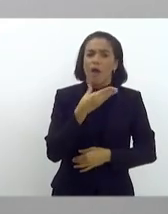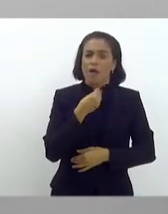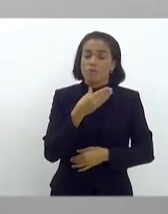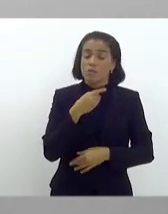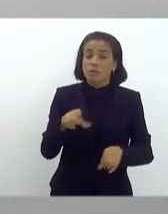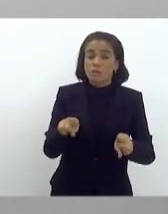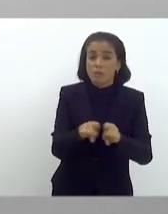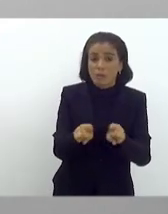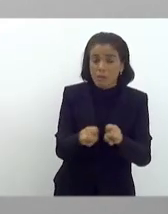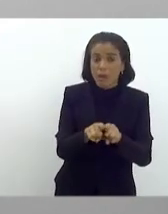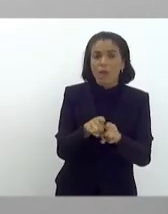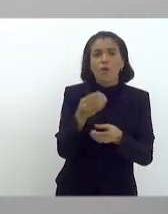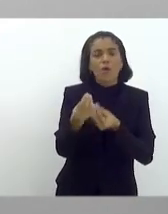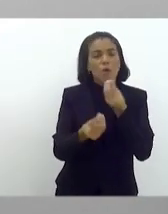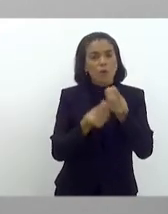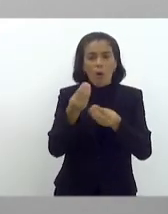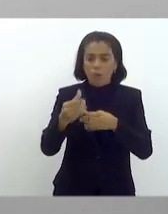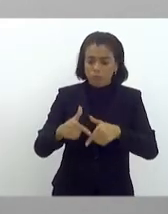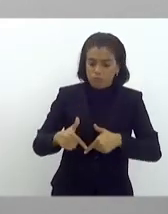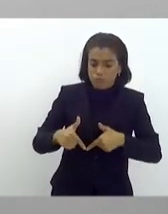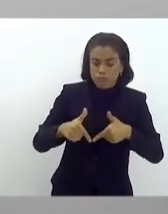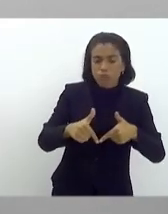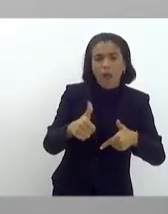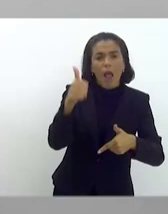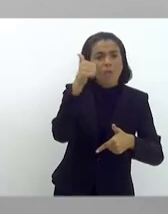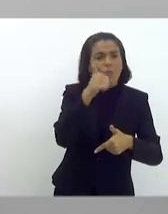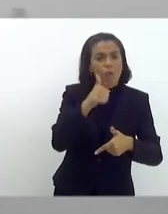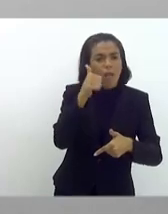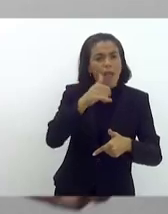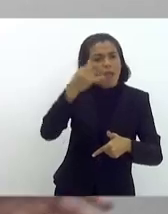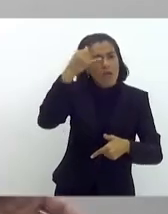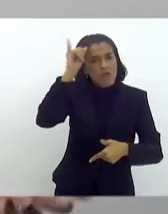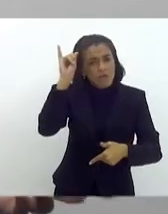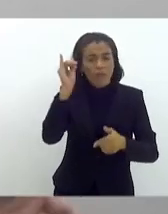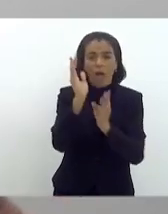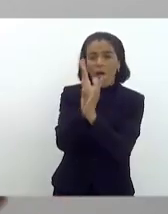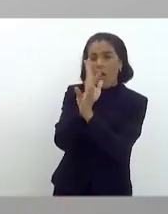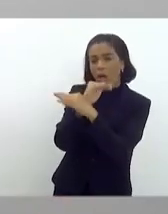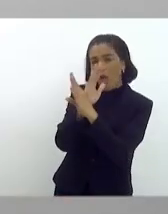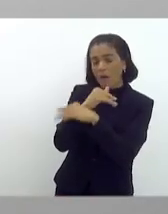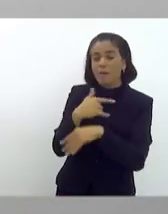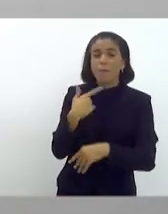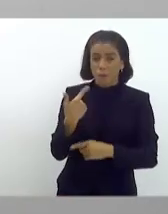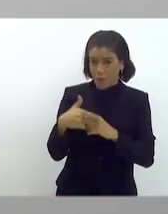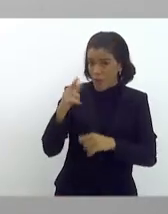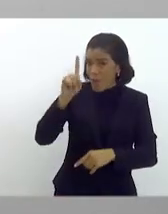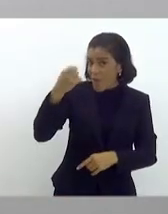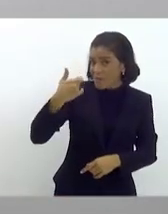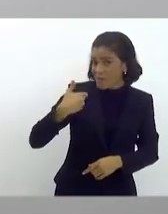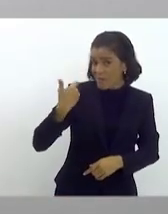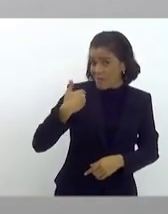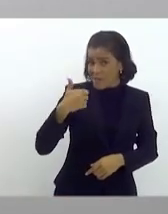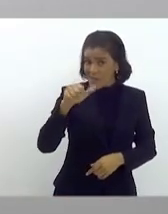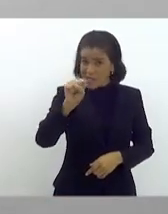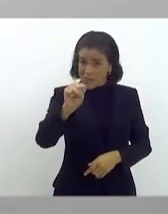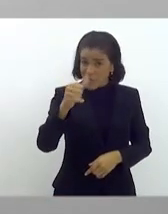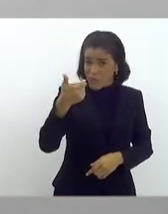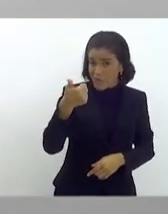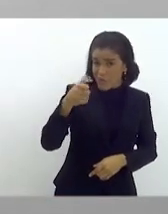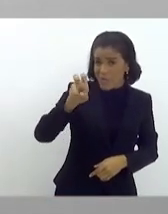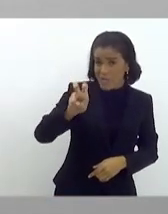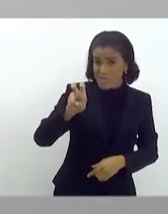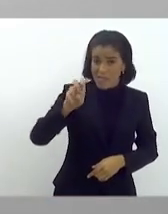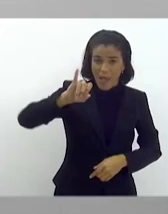se expor em menos como se fossem já tive essa idade tá de 18 15 anos de colocar um monte de foto de biquíni